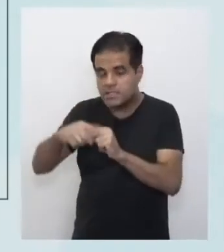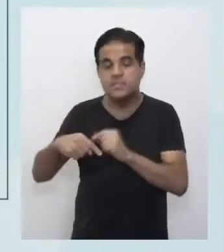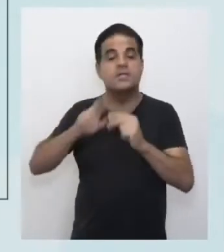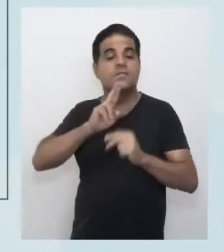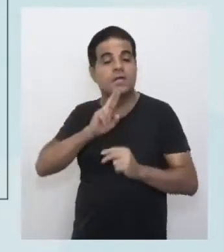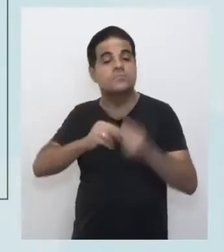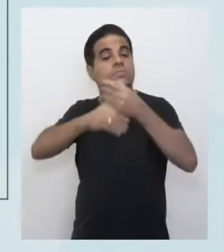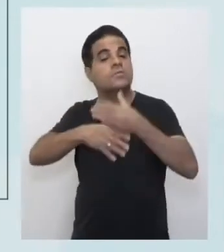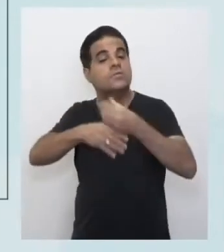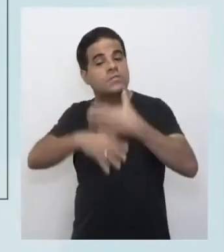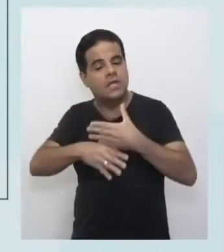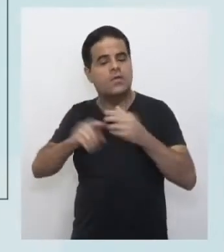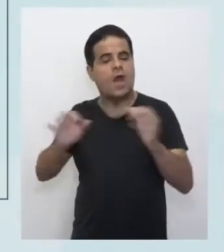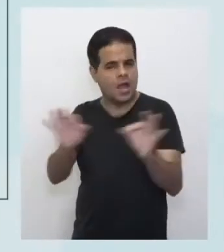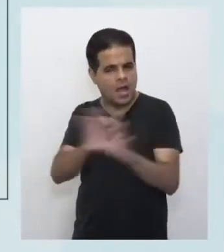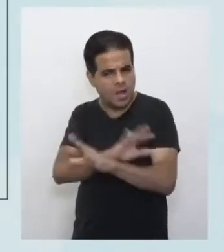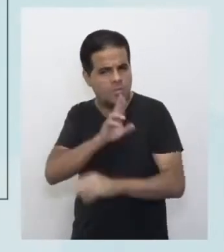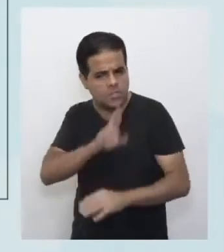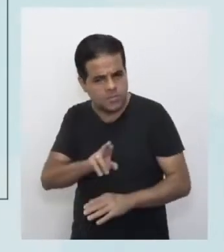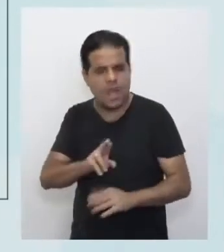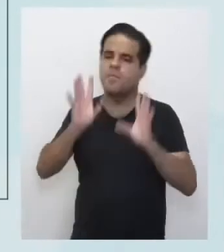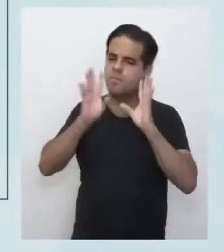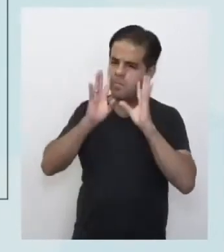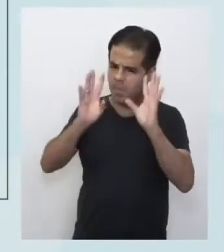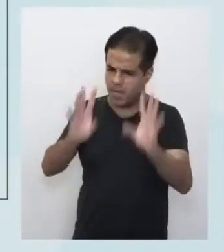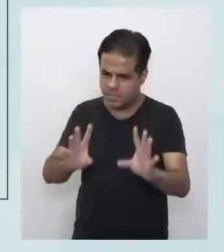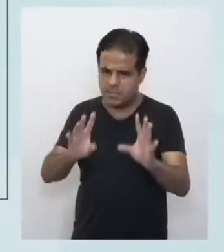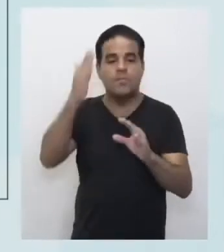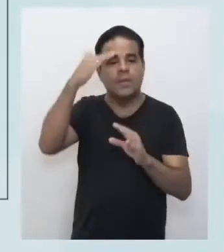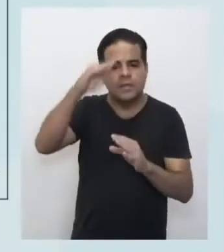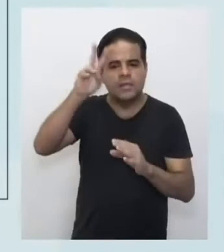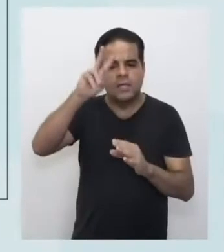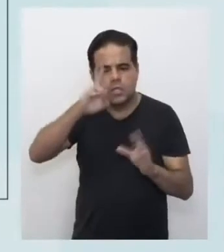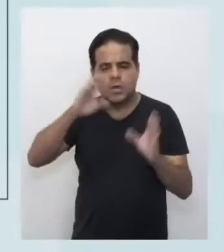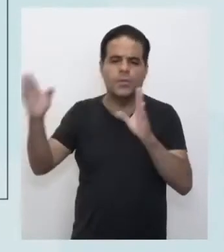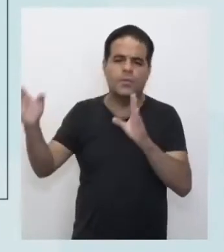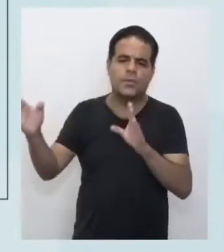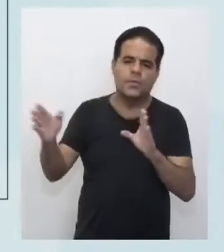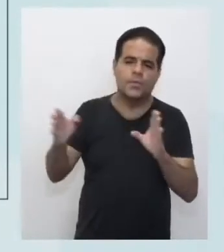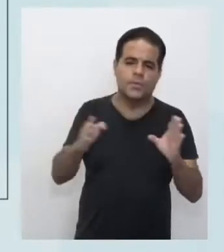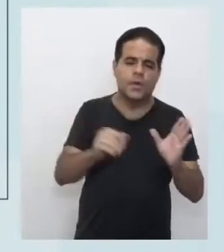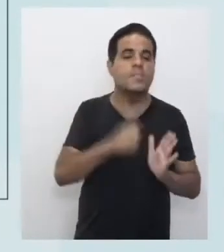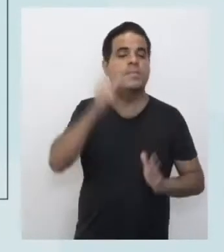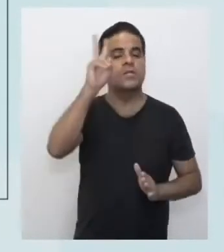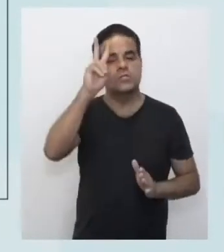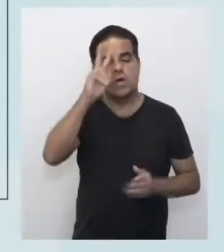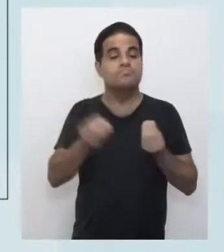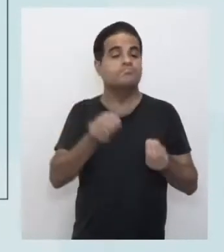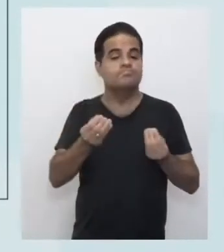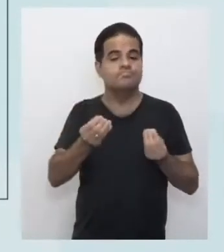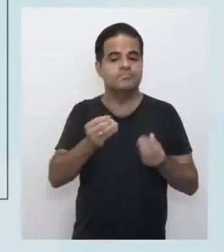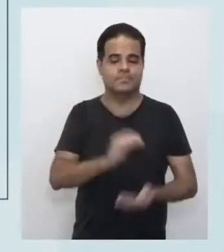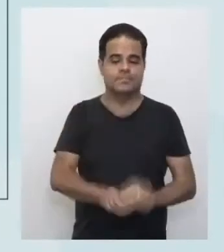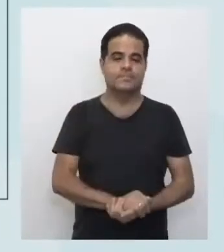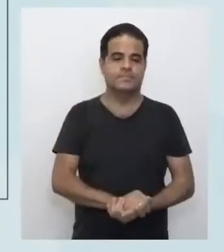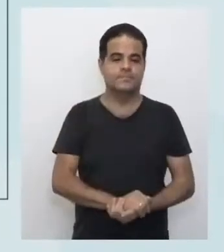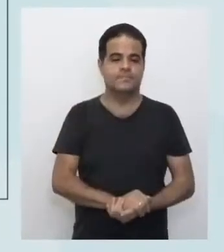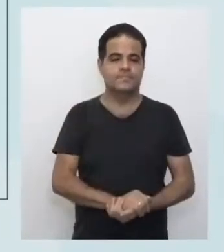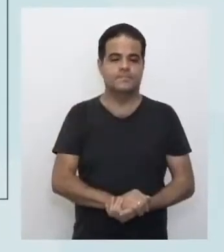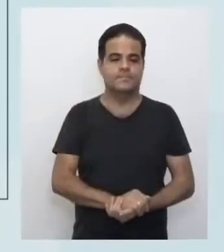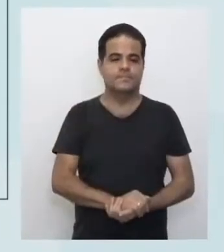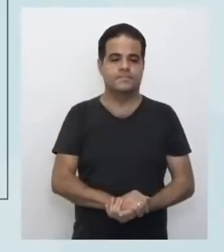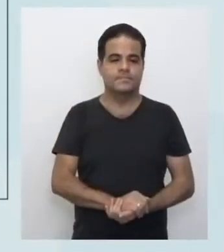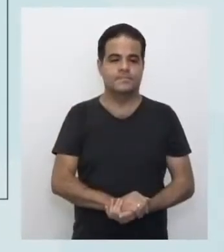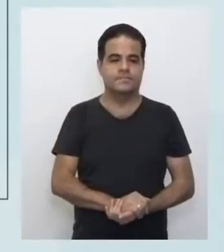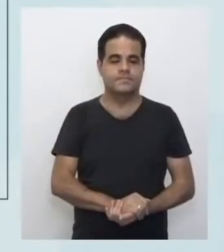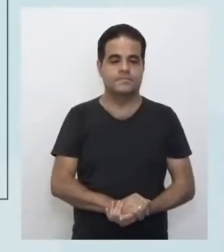situations. Terminou de responder? Preste atenção aí para tentar entender a história já. Então vamos lá. Primeira história é: Two men meet